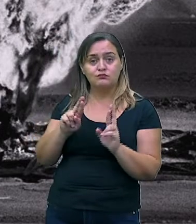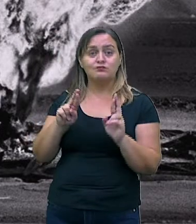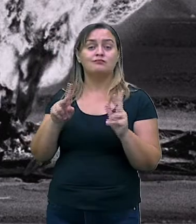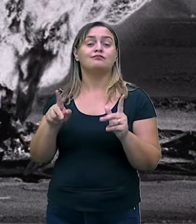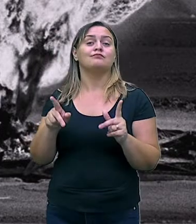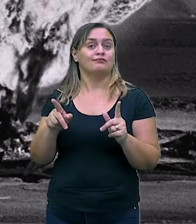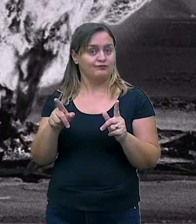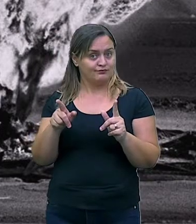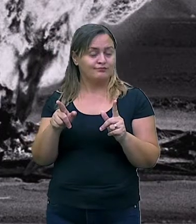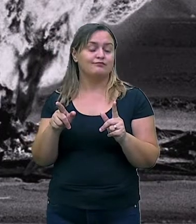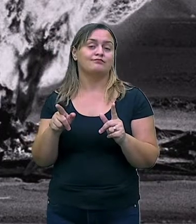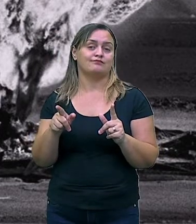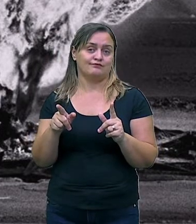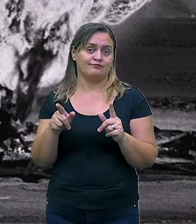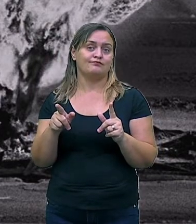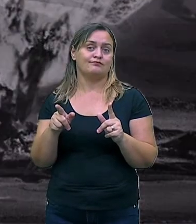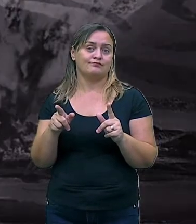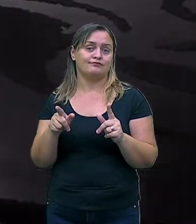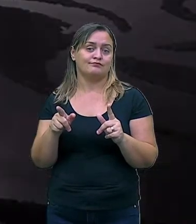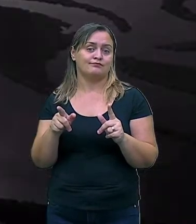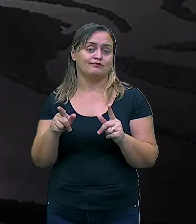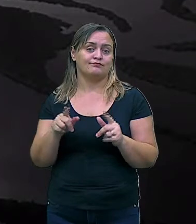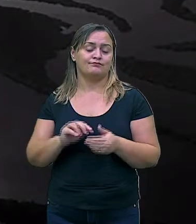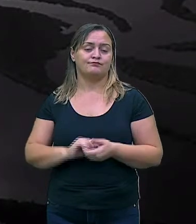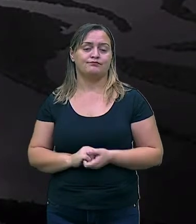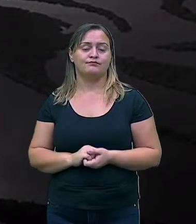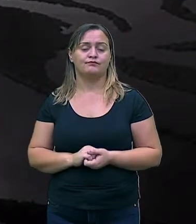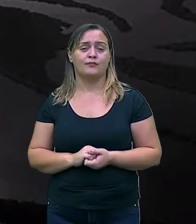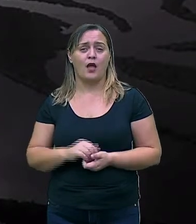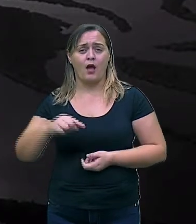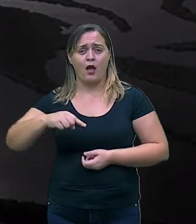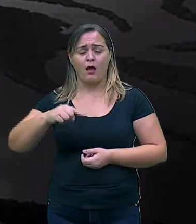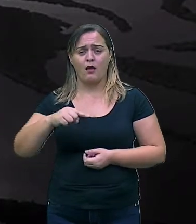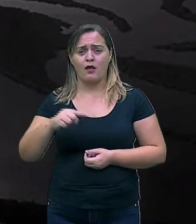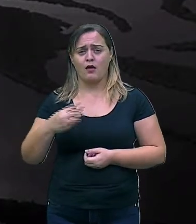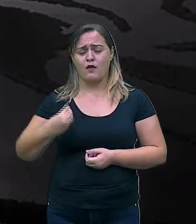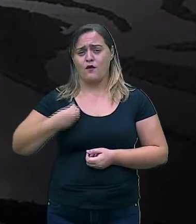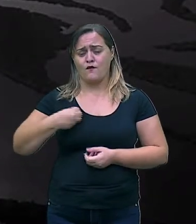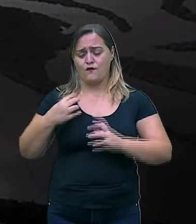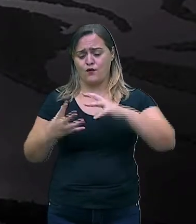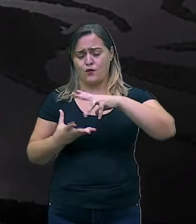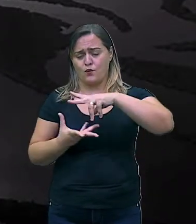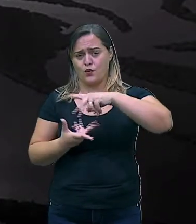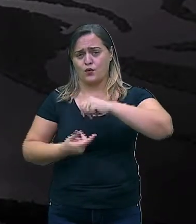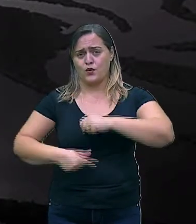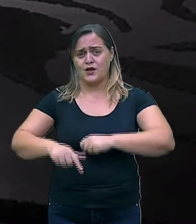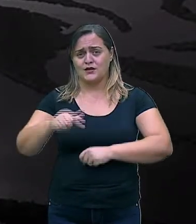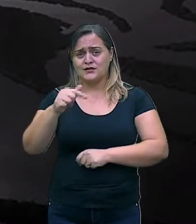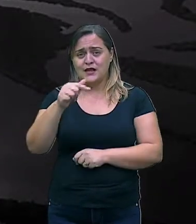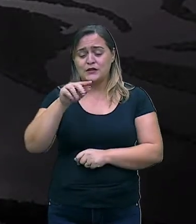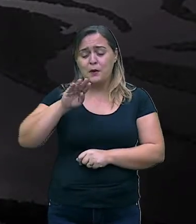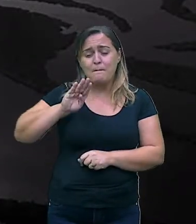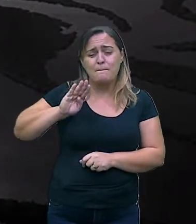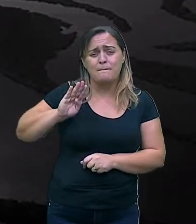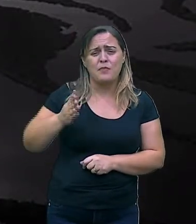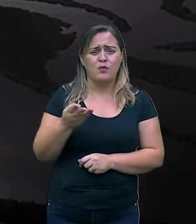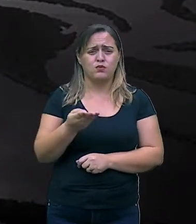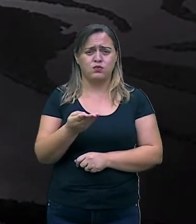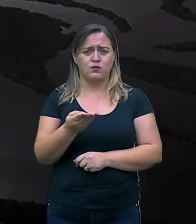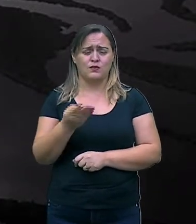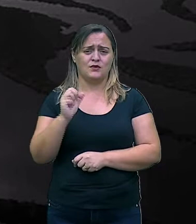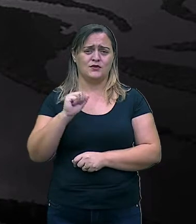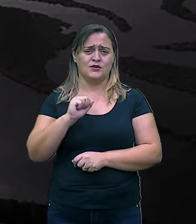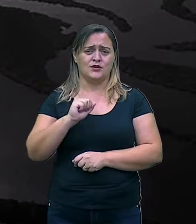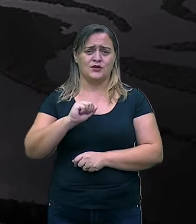fundo. A maior parte dos 7,5 bilhões de habitantes na Terra, 7,5 bilhões de